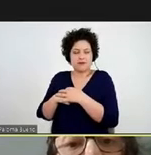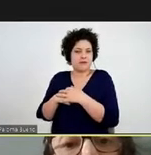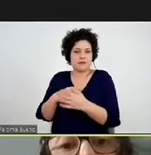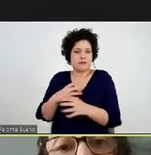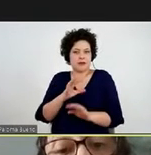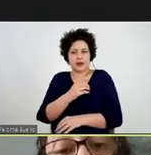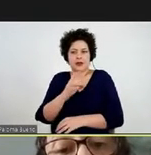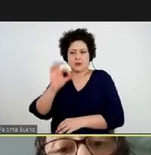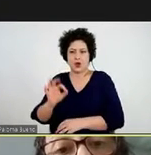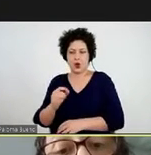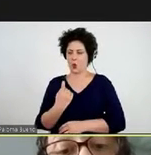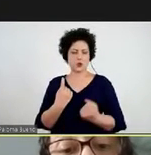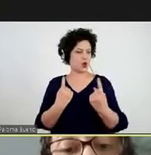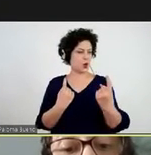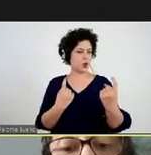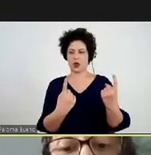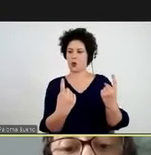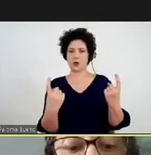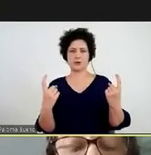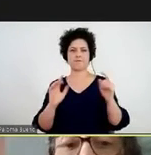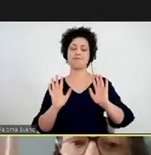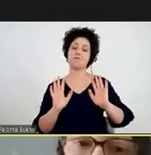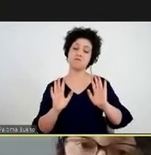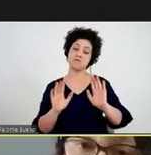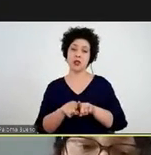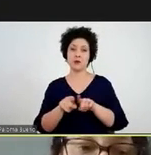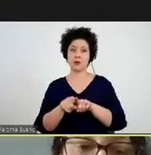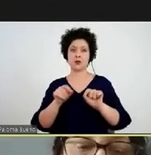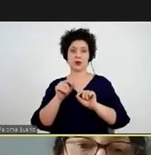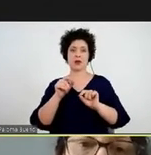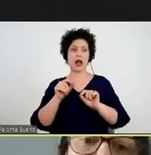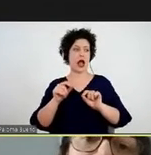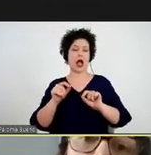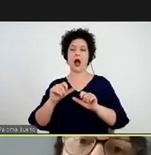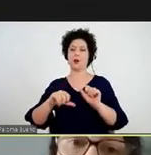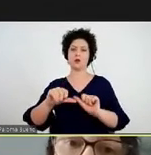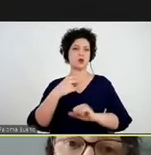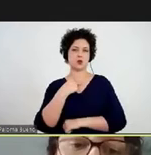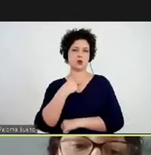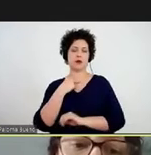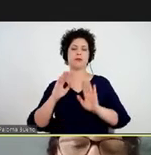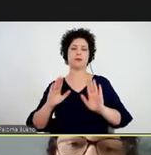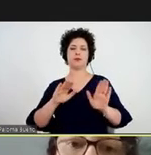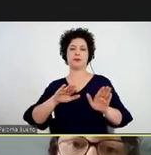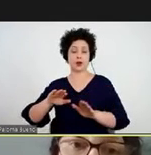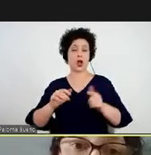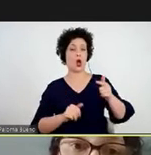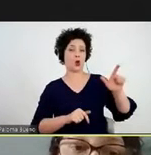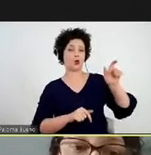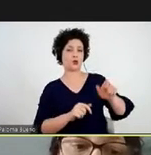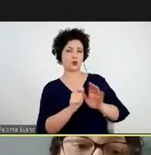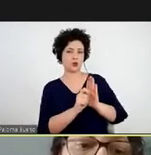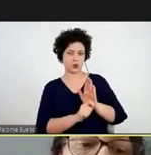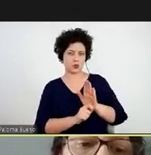é? Em alguns momentos é até vista como impassível a mudanças. Eu trago um outro autor para desconstruir